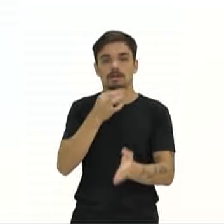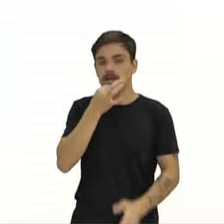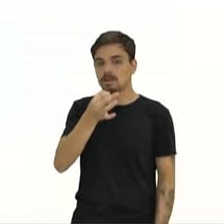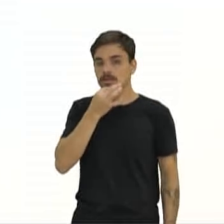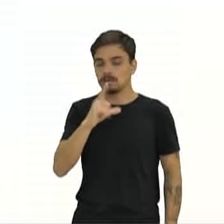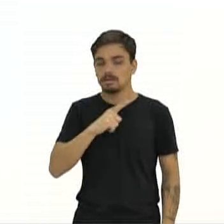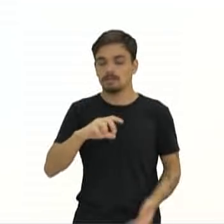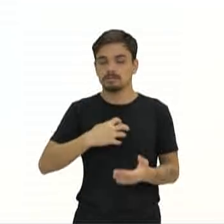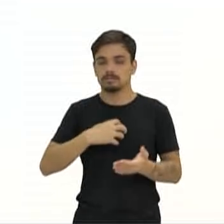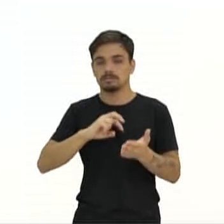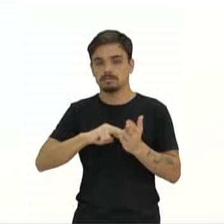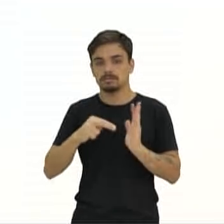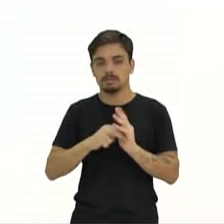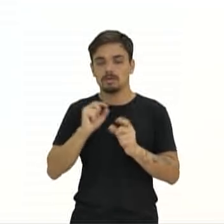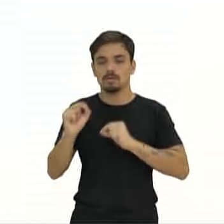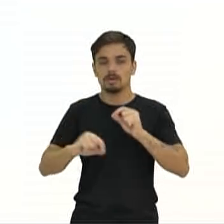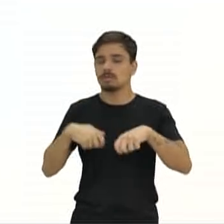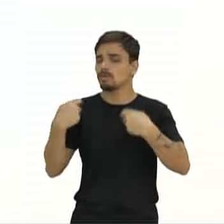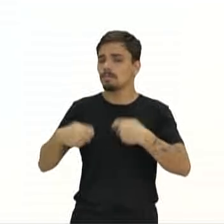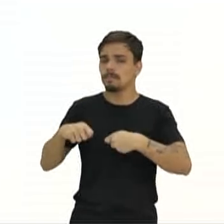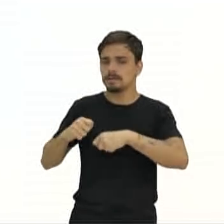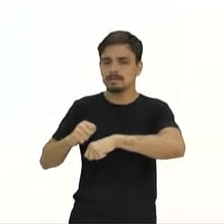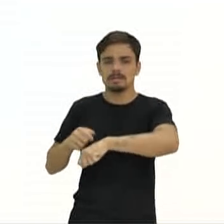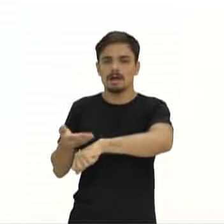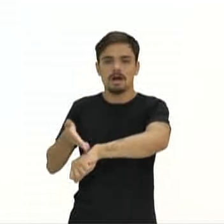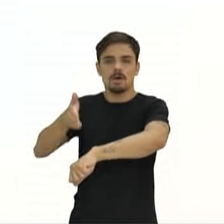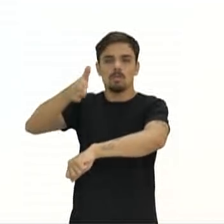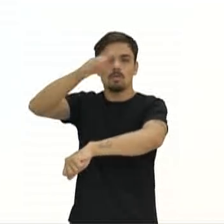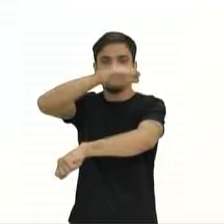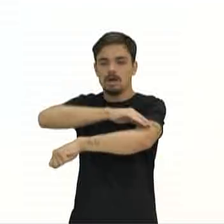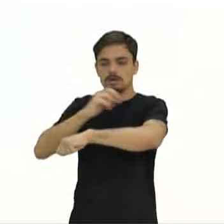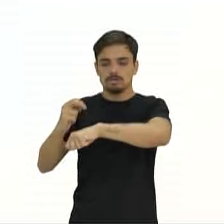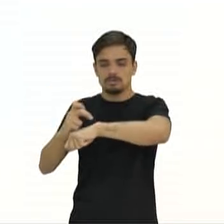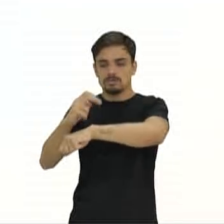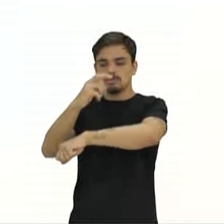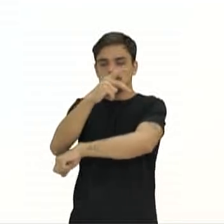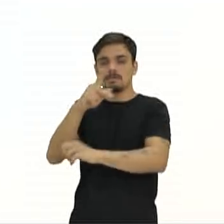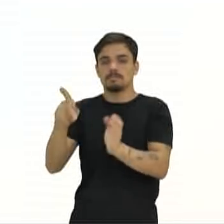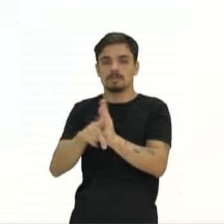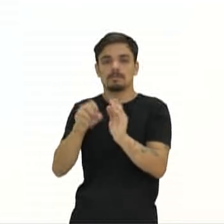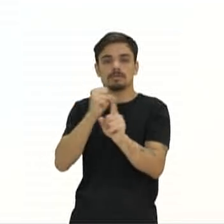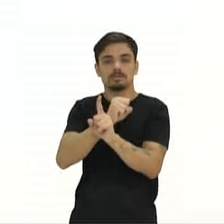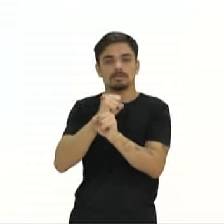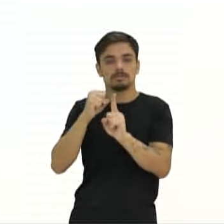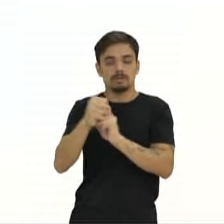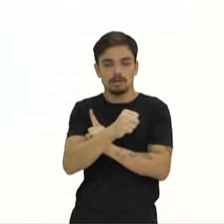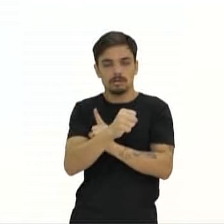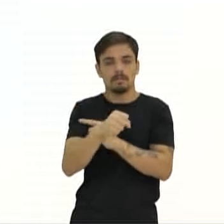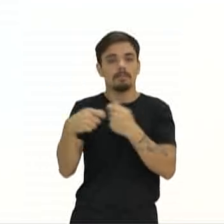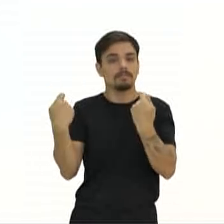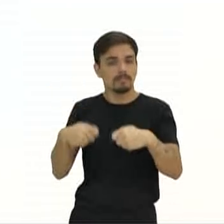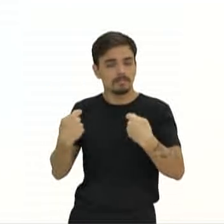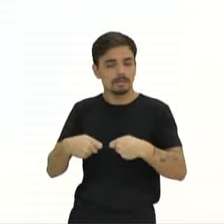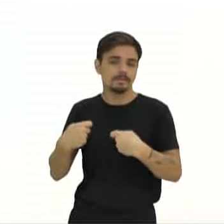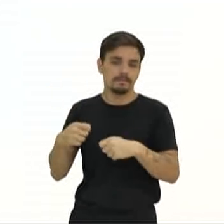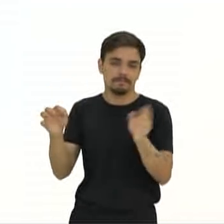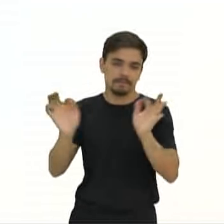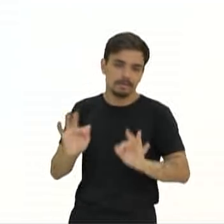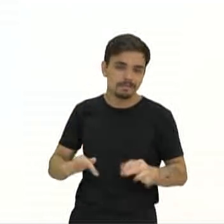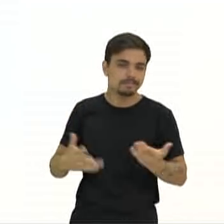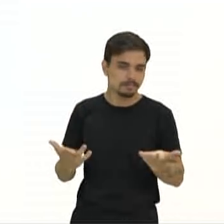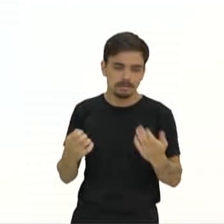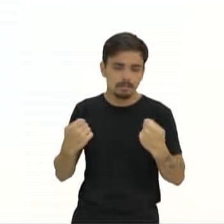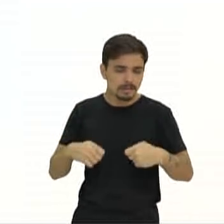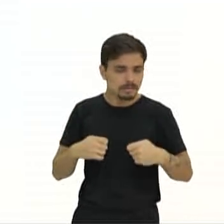produzido é de que não há necessidade de subir tão alto na escala social para ser feliz. Aquilo que a gente